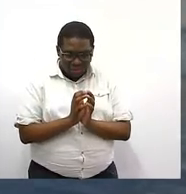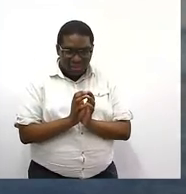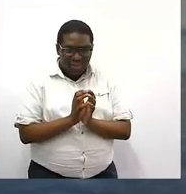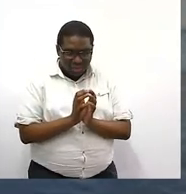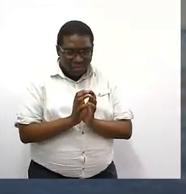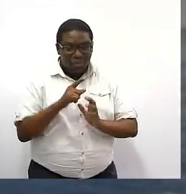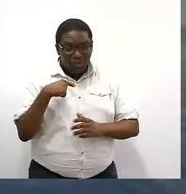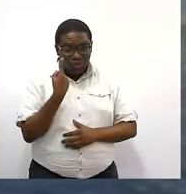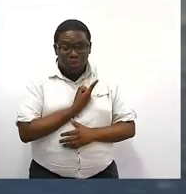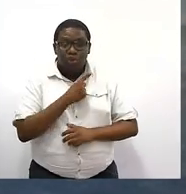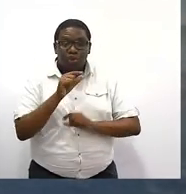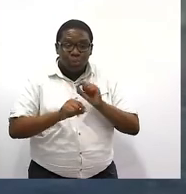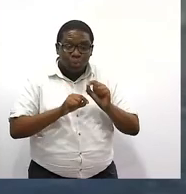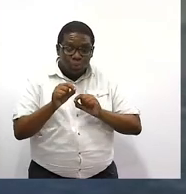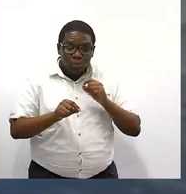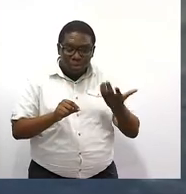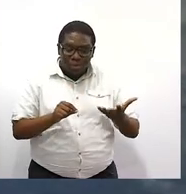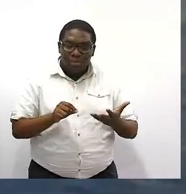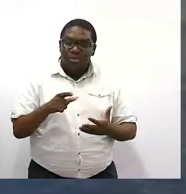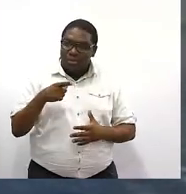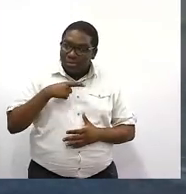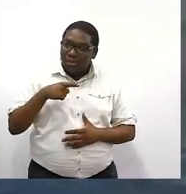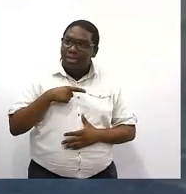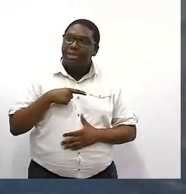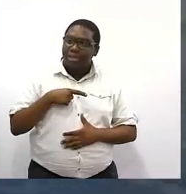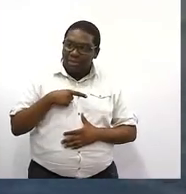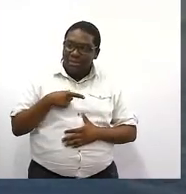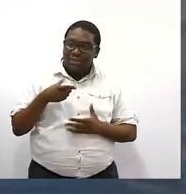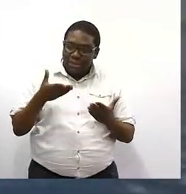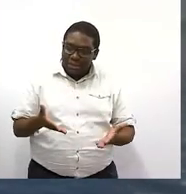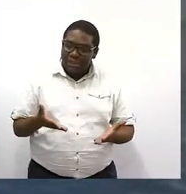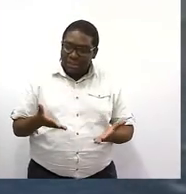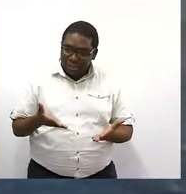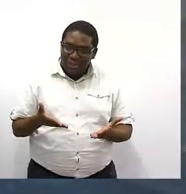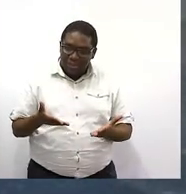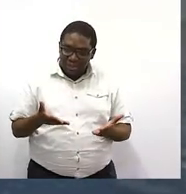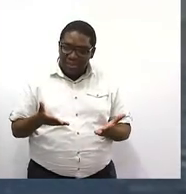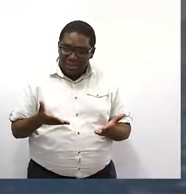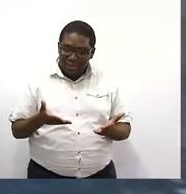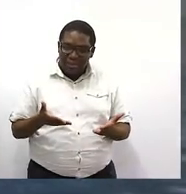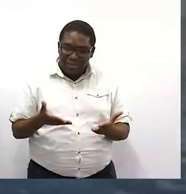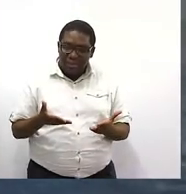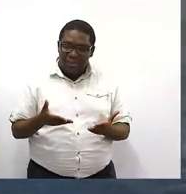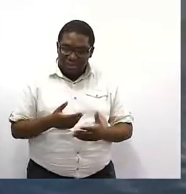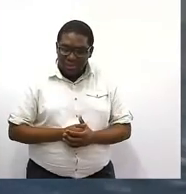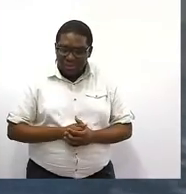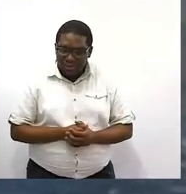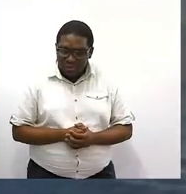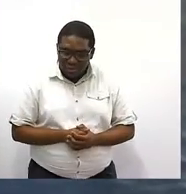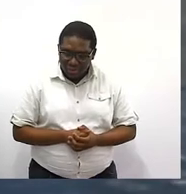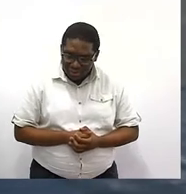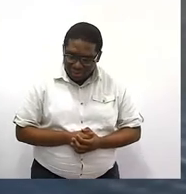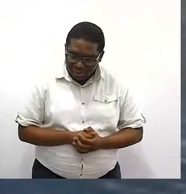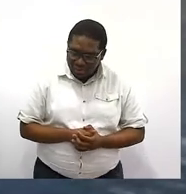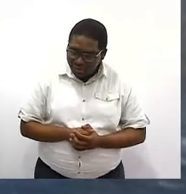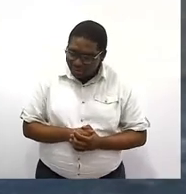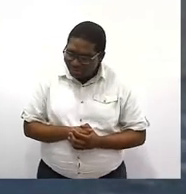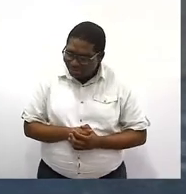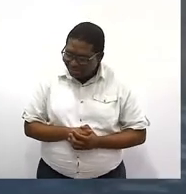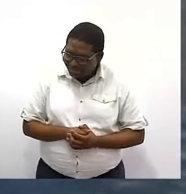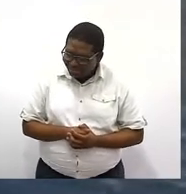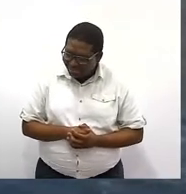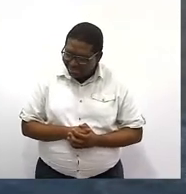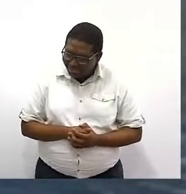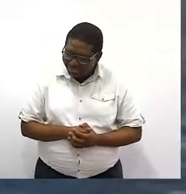vivenciando, podendo desfrutar exatamente do lugar, dos lugares, da condição social, né, que o poeta João Cabral